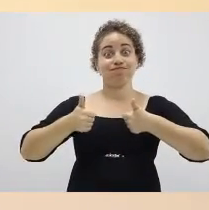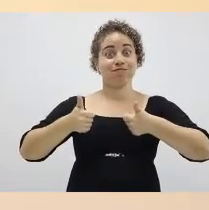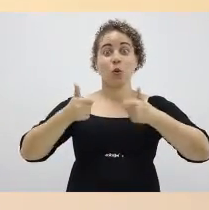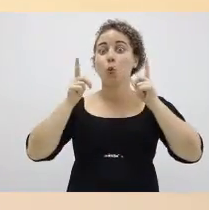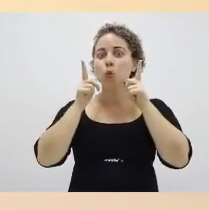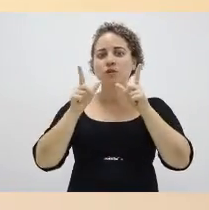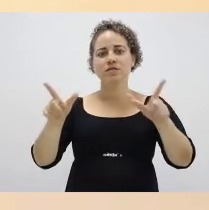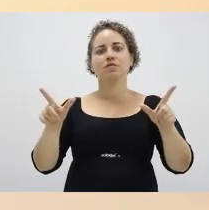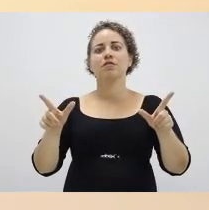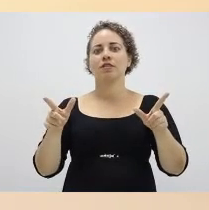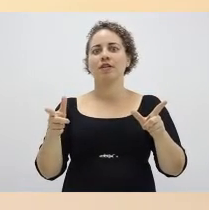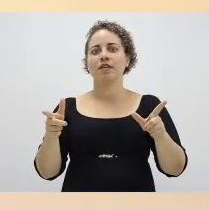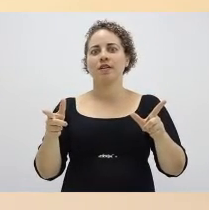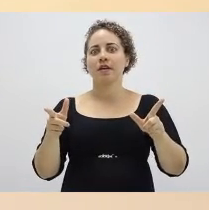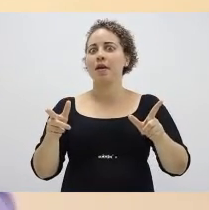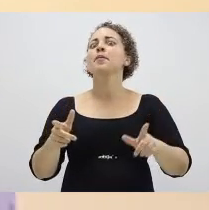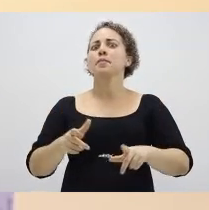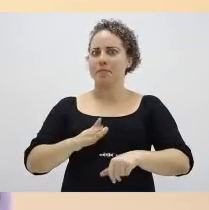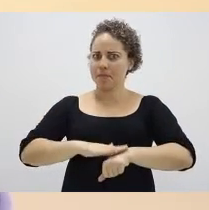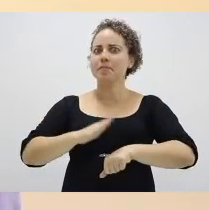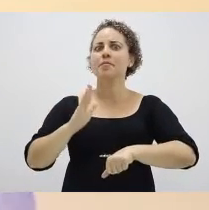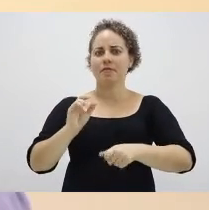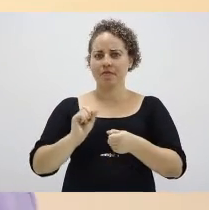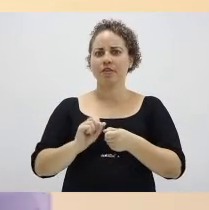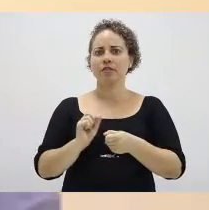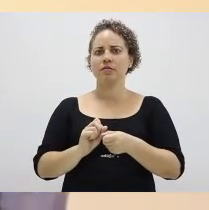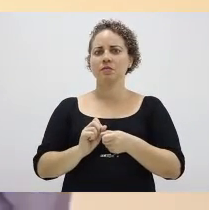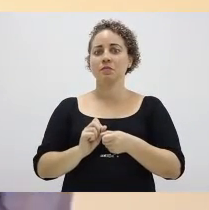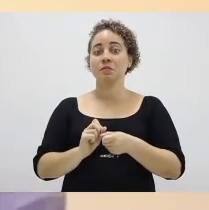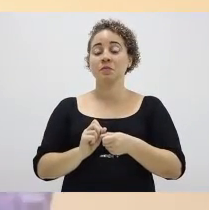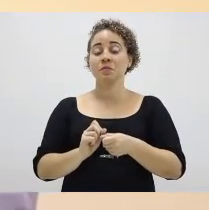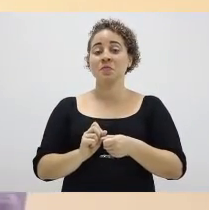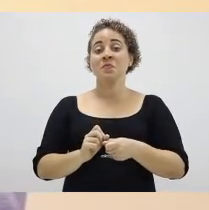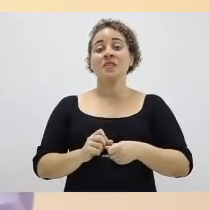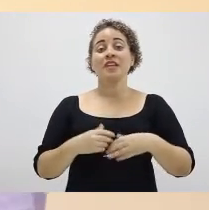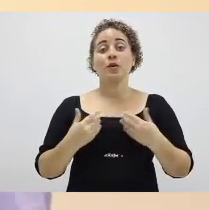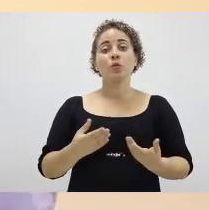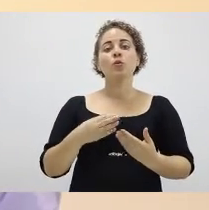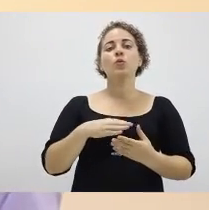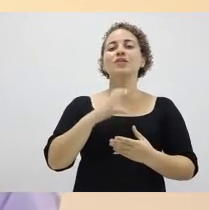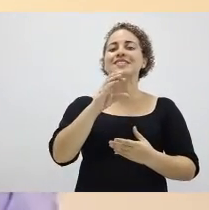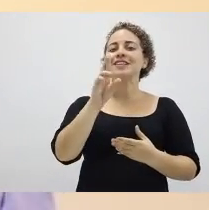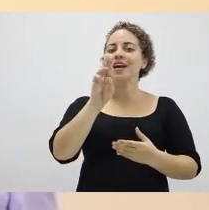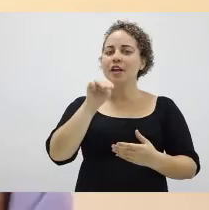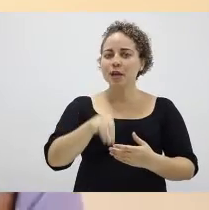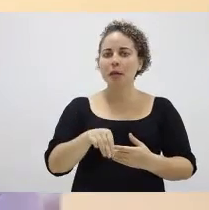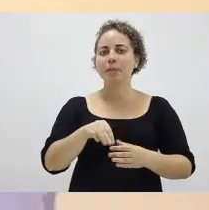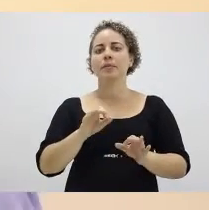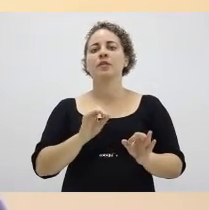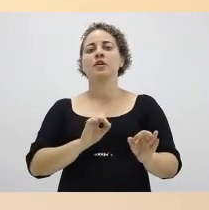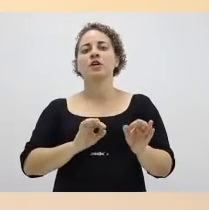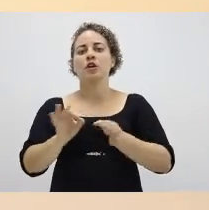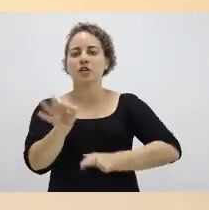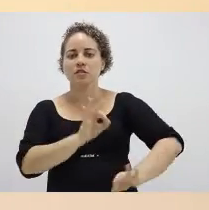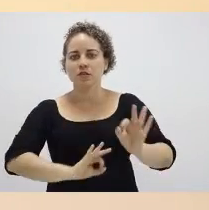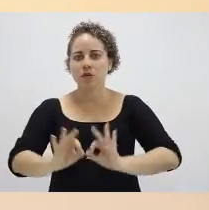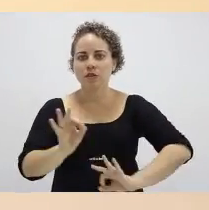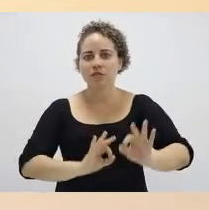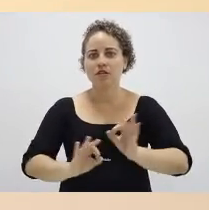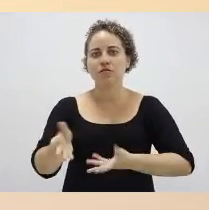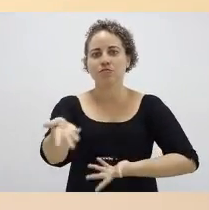maior. Nessa perspectiva, o CRM, que significa o gerenciamento das relações com o